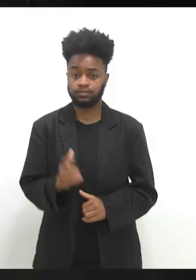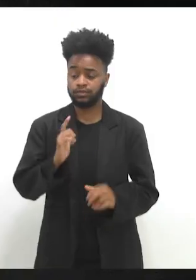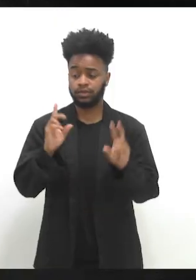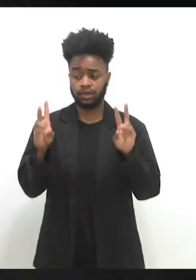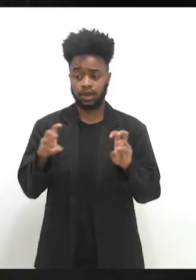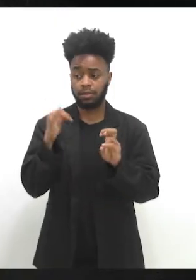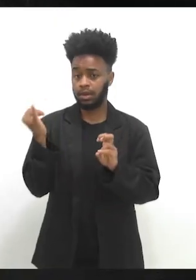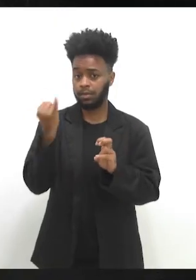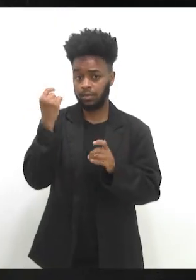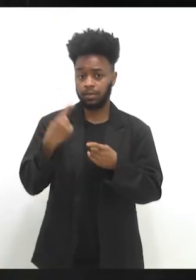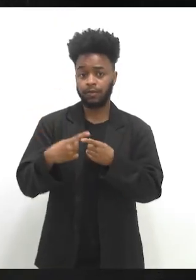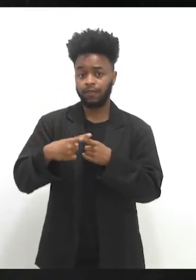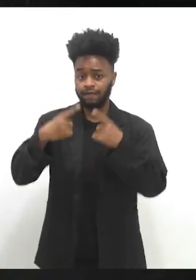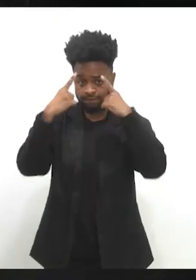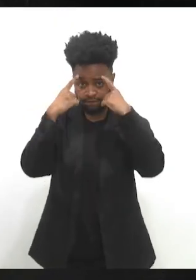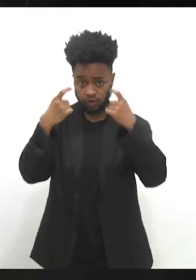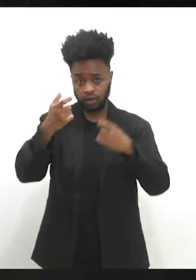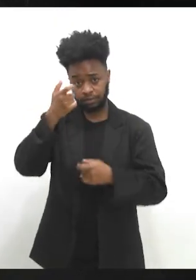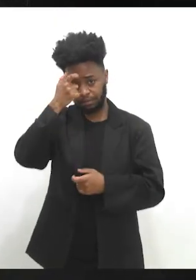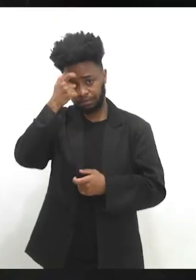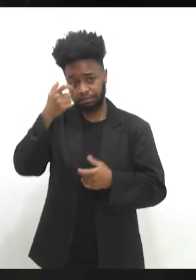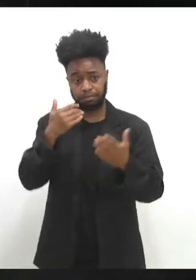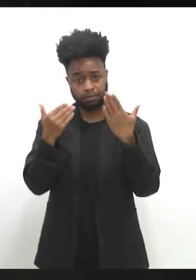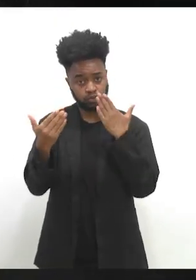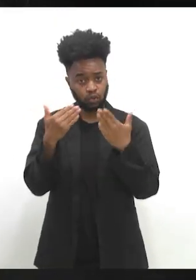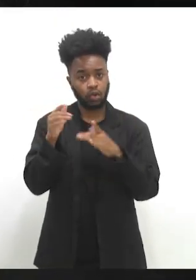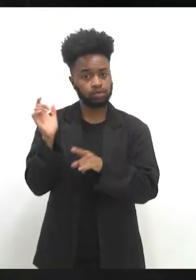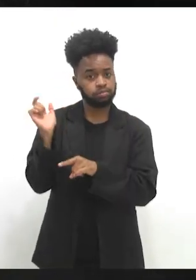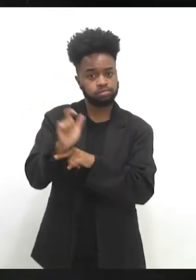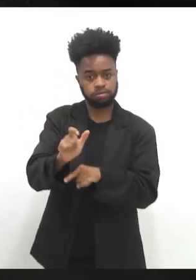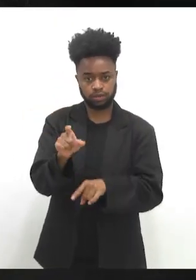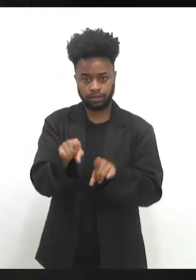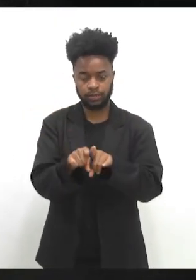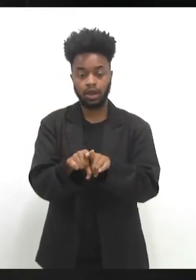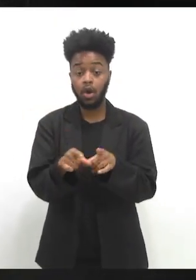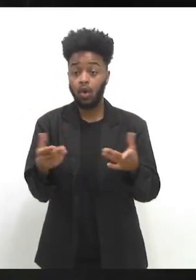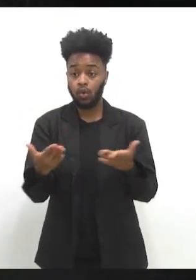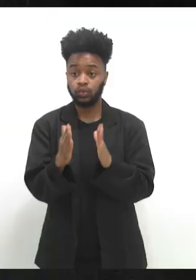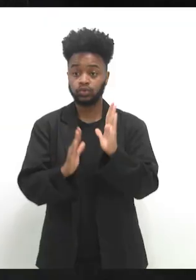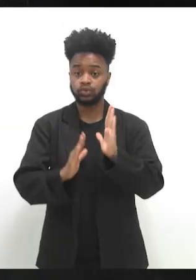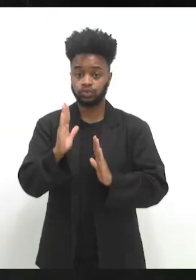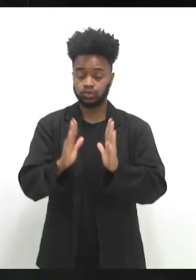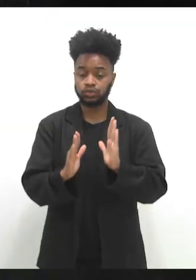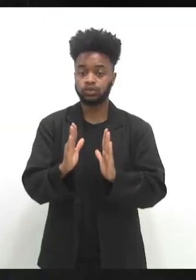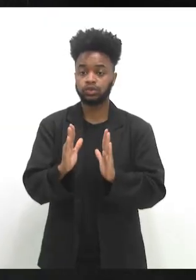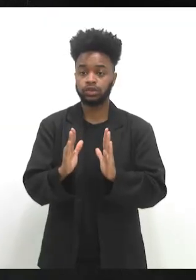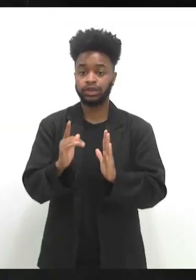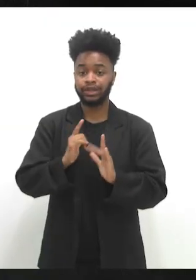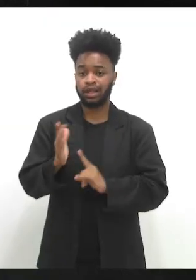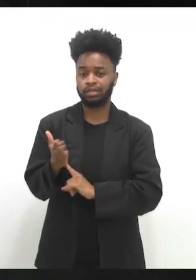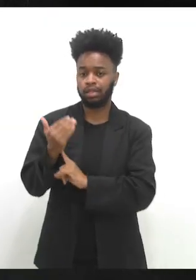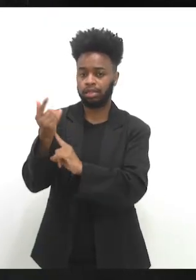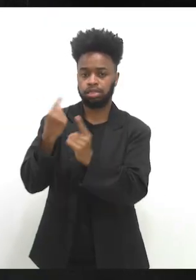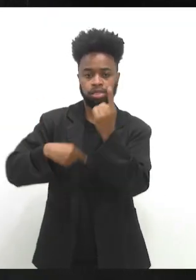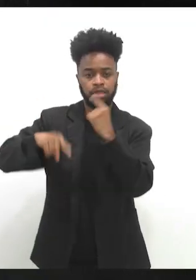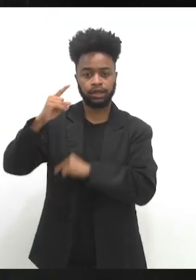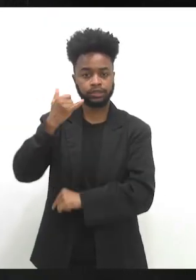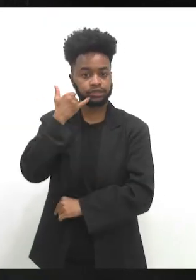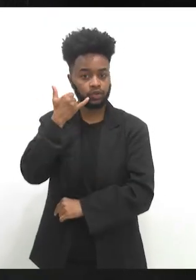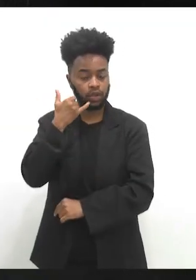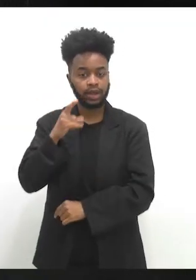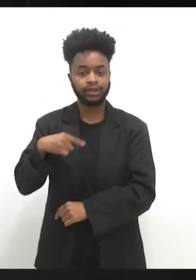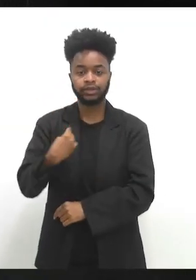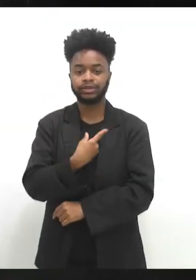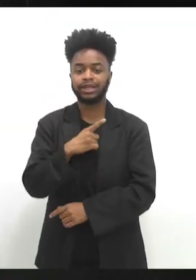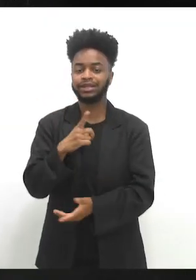questão super importante. A violência moral é uma psicológica, coisa... né? Uma violência psicológica. E nos tempos de hoje, onde já é tecnologia, né, celular, a